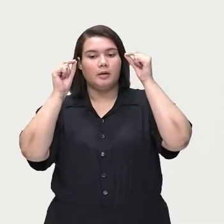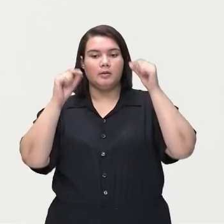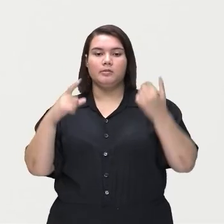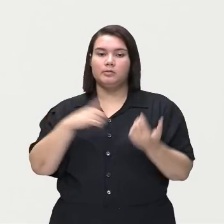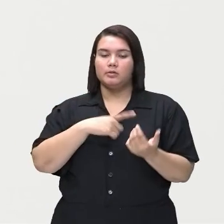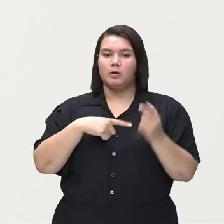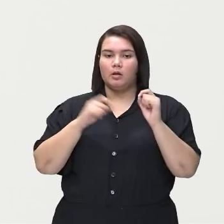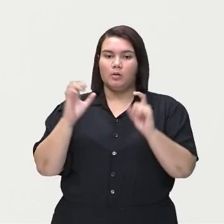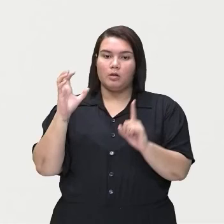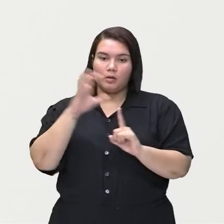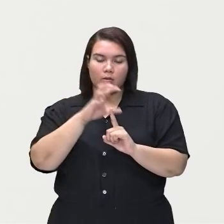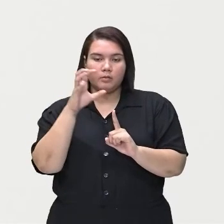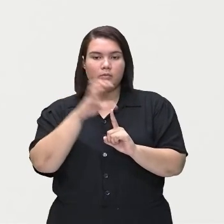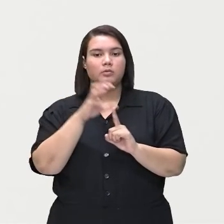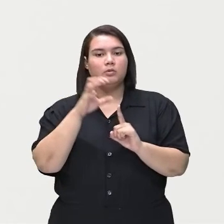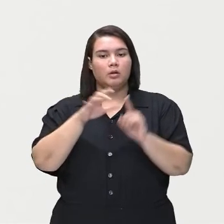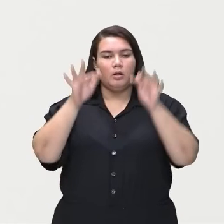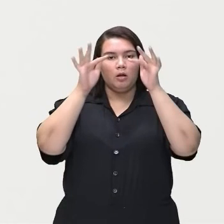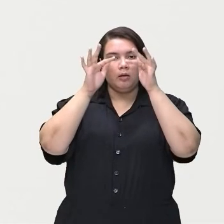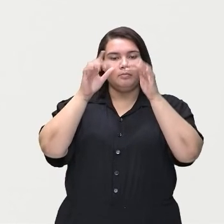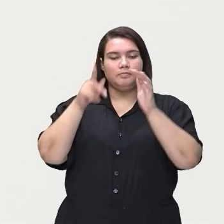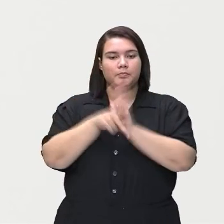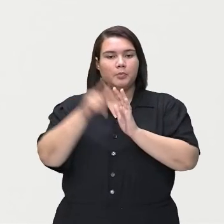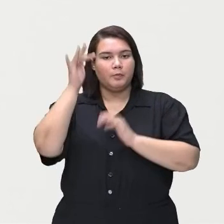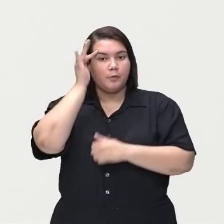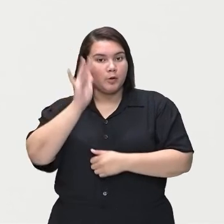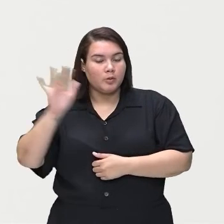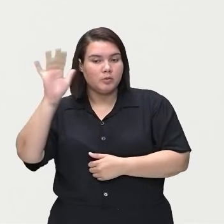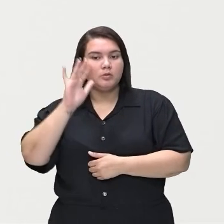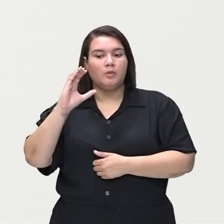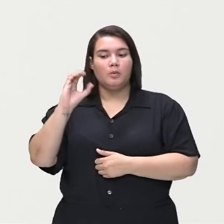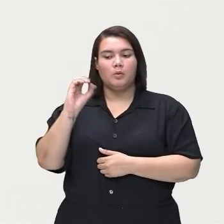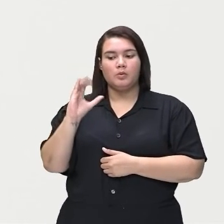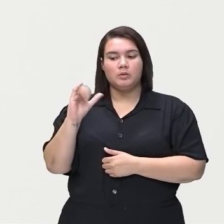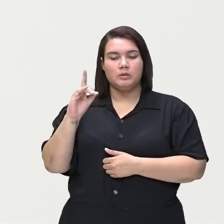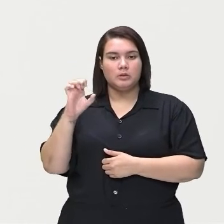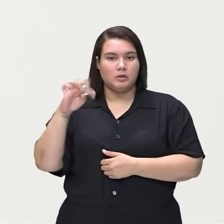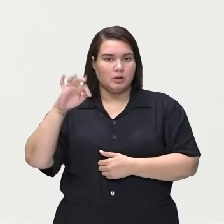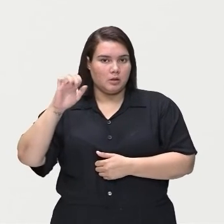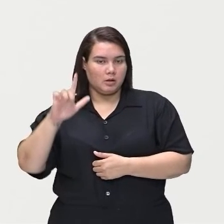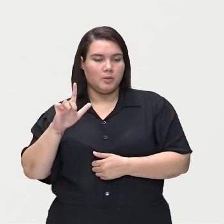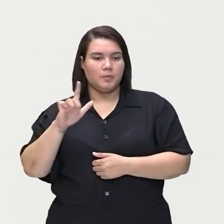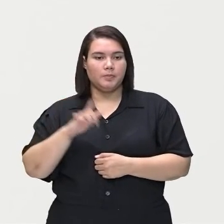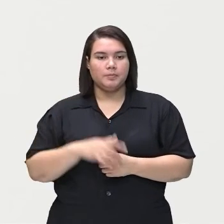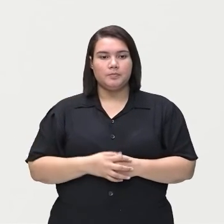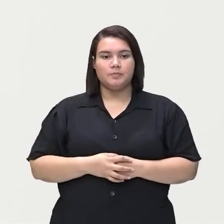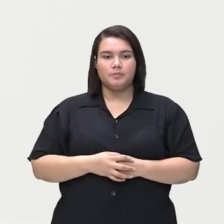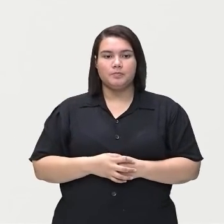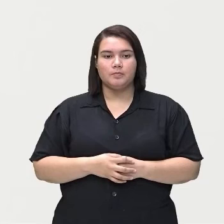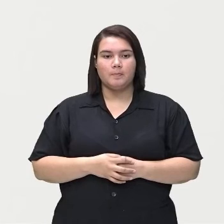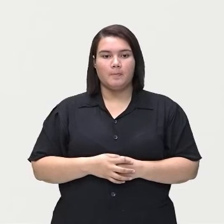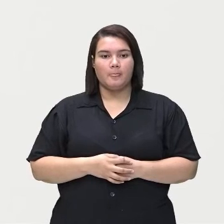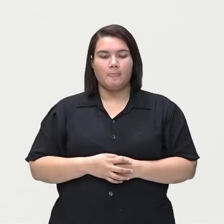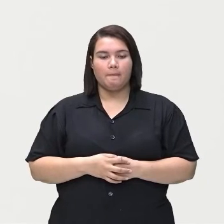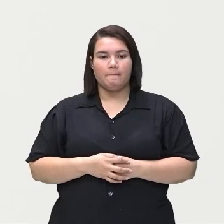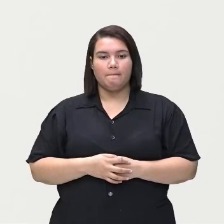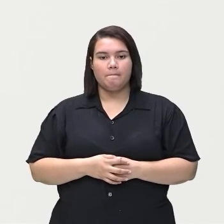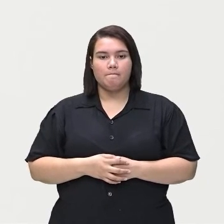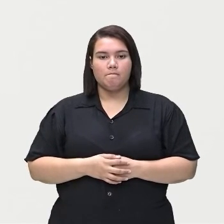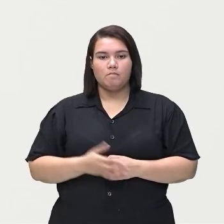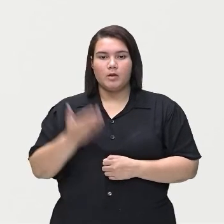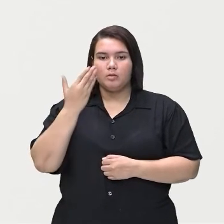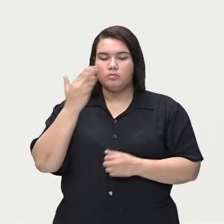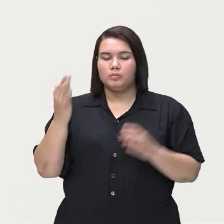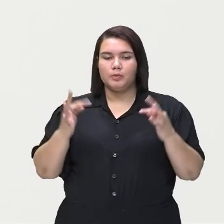acabaria influenciando aí a filosofia, o pensamento, a forma de pensar do mundo ocidental. Olha só, todas